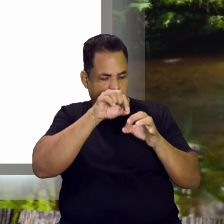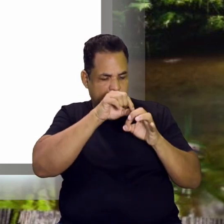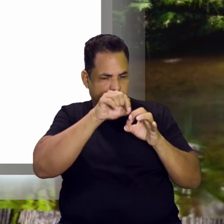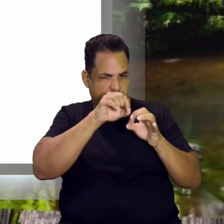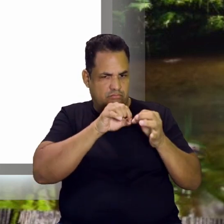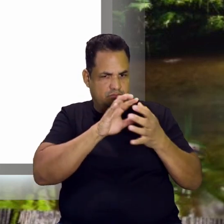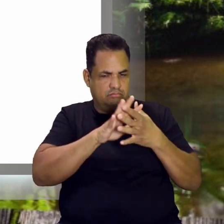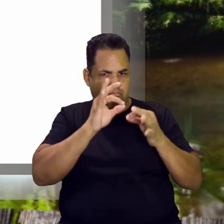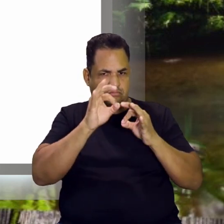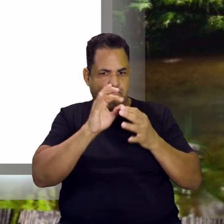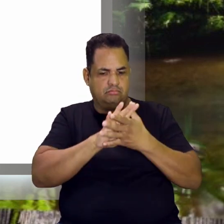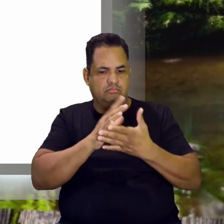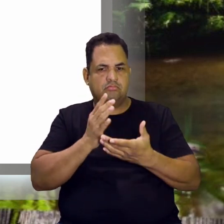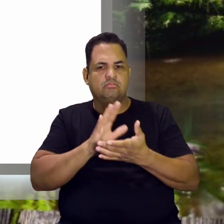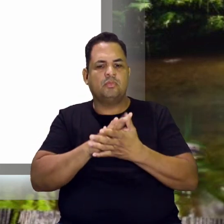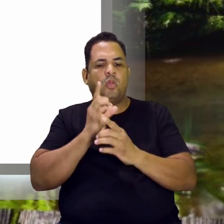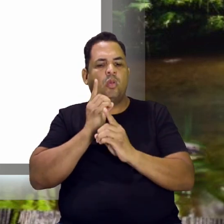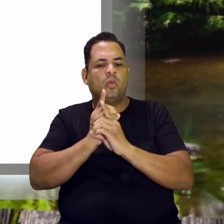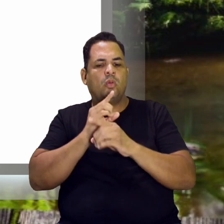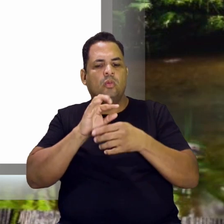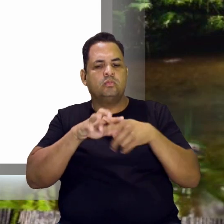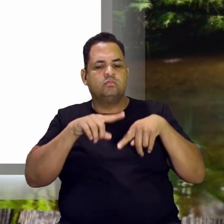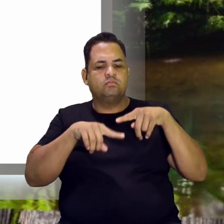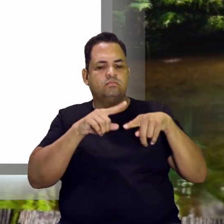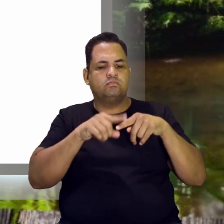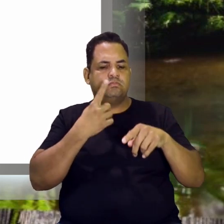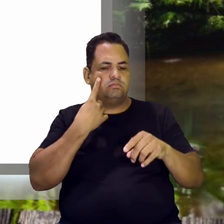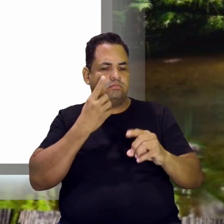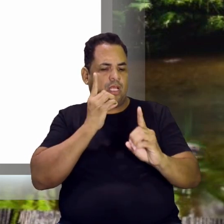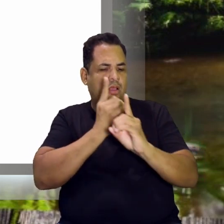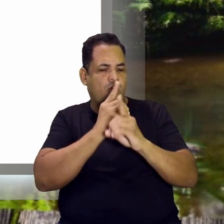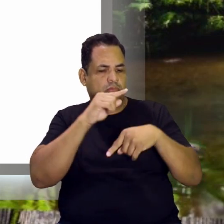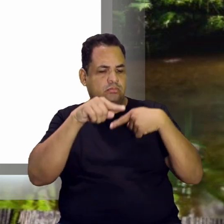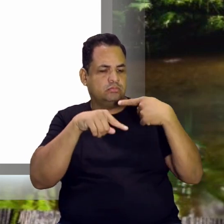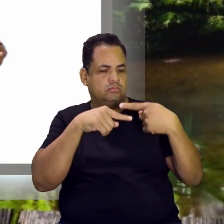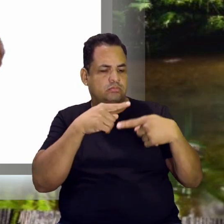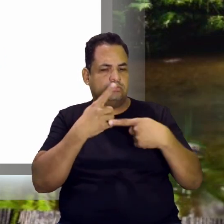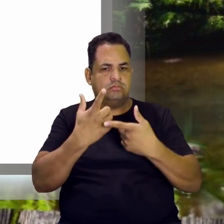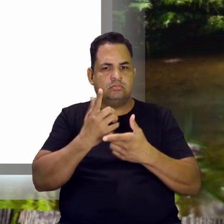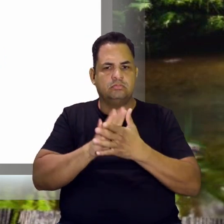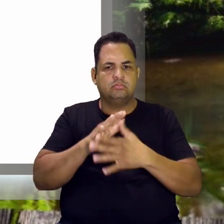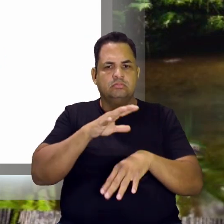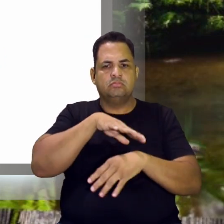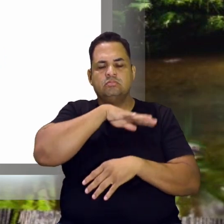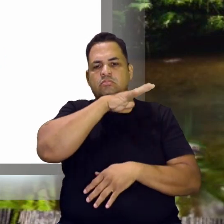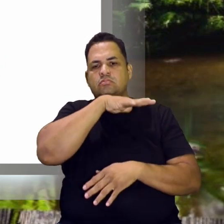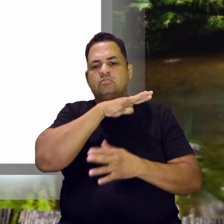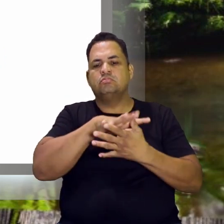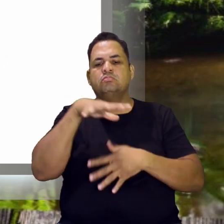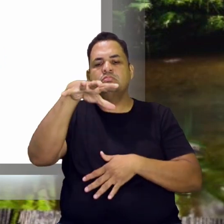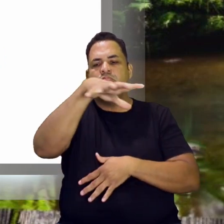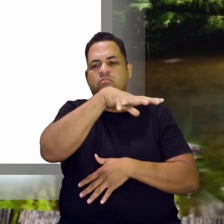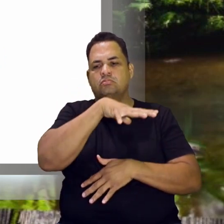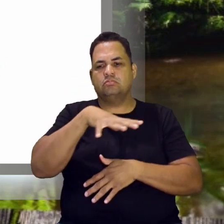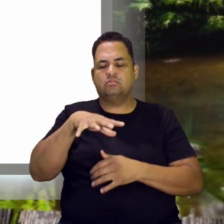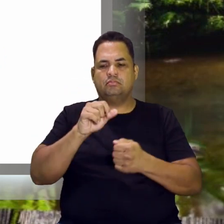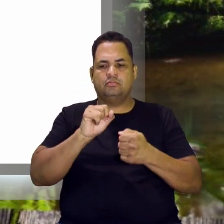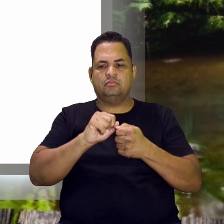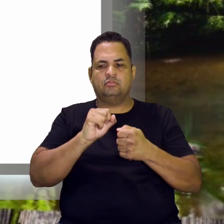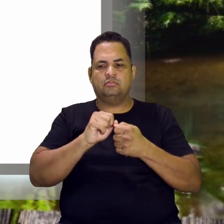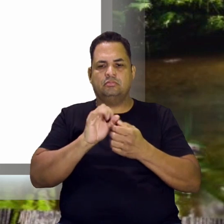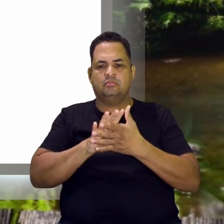né? Localizadores, na verdade, para a gente poder localizar esses animais no ambiente quando a gente está fazendo o